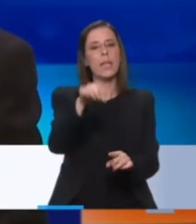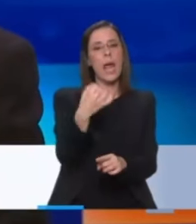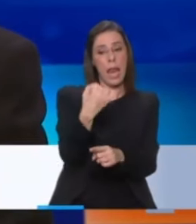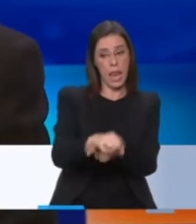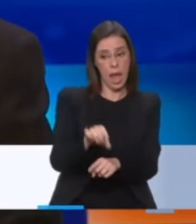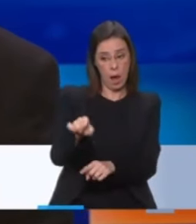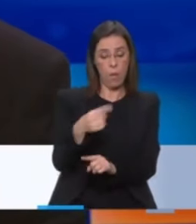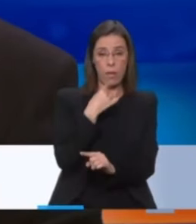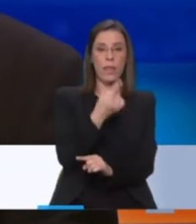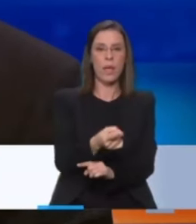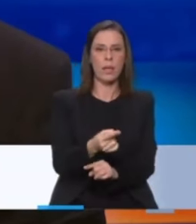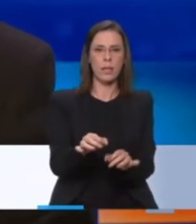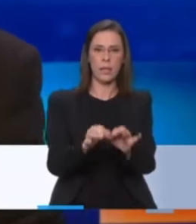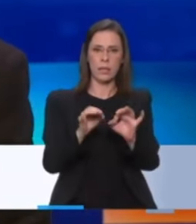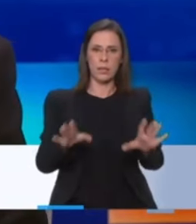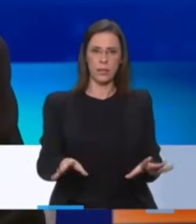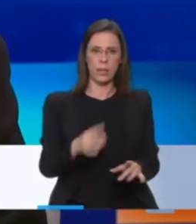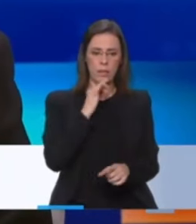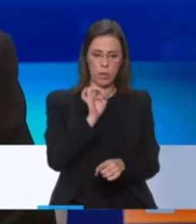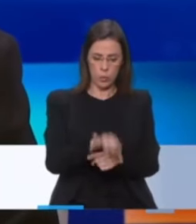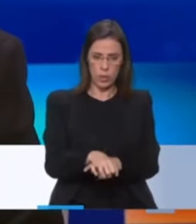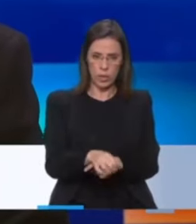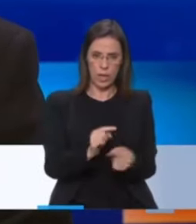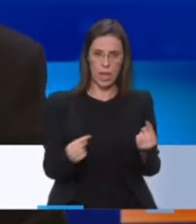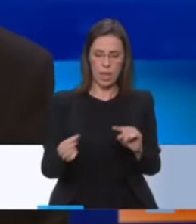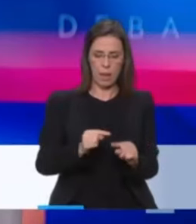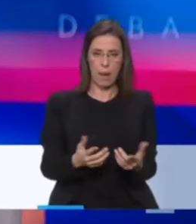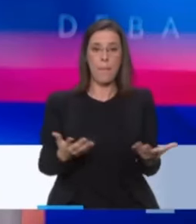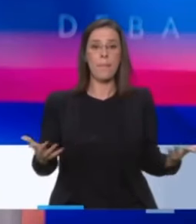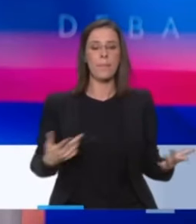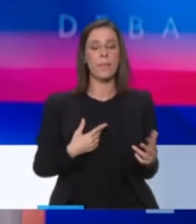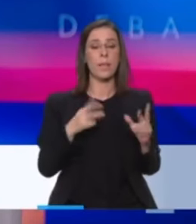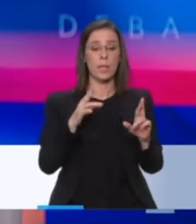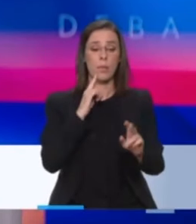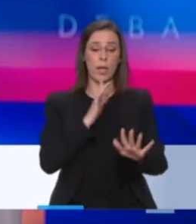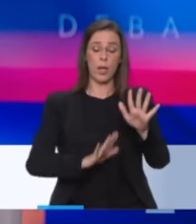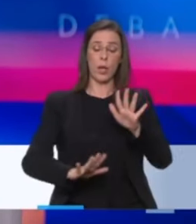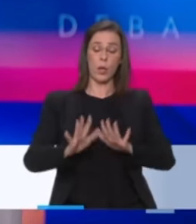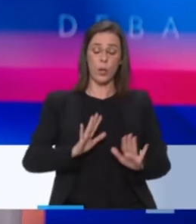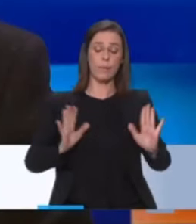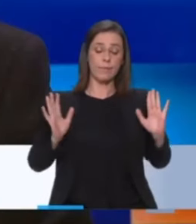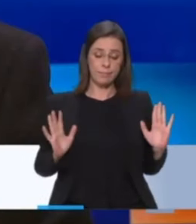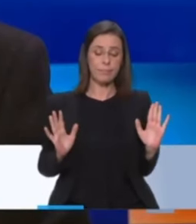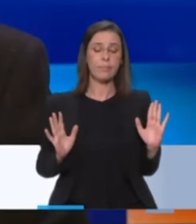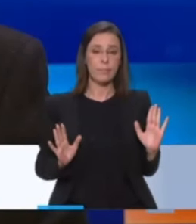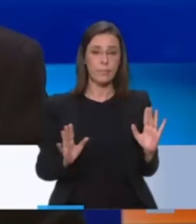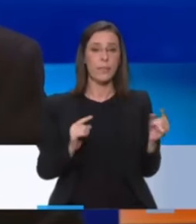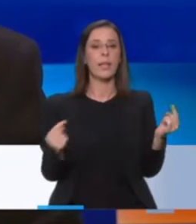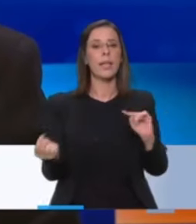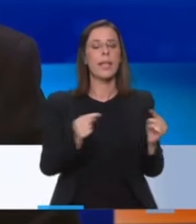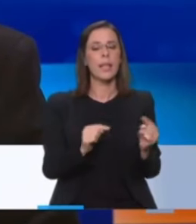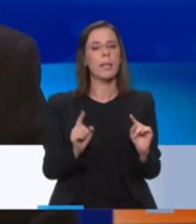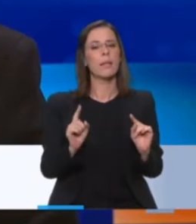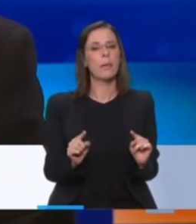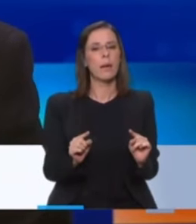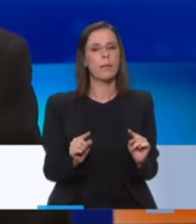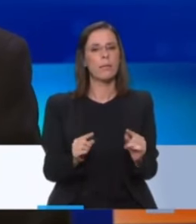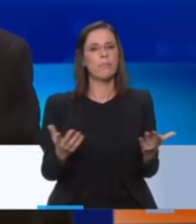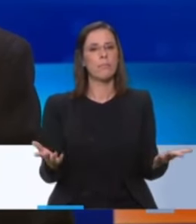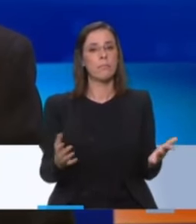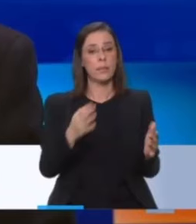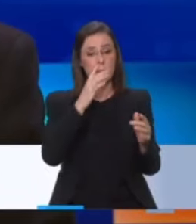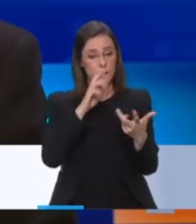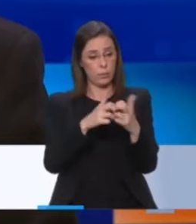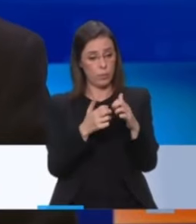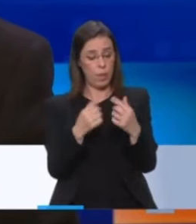não dele vale tanto como o sim que valia para estes debates eu espero que ele recue até porque a um debate que corra